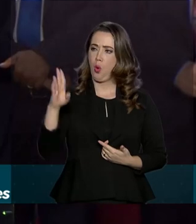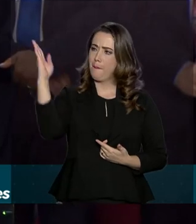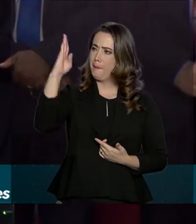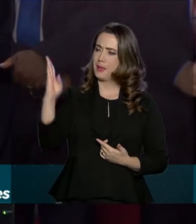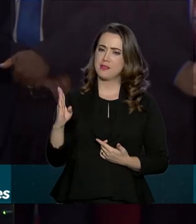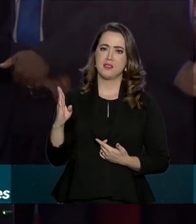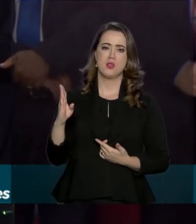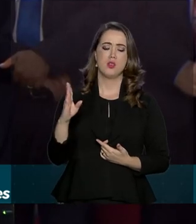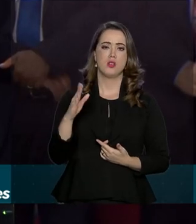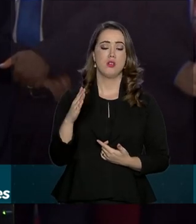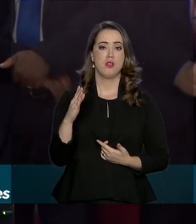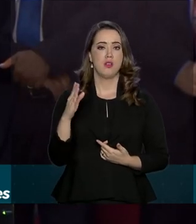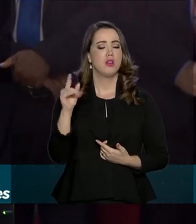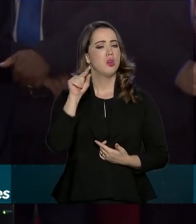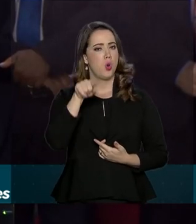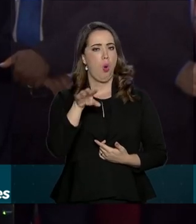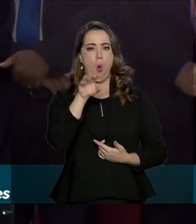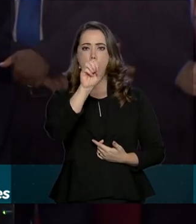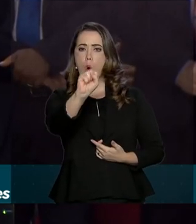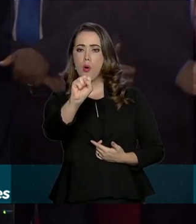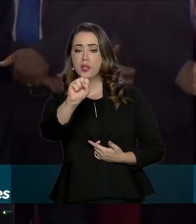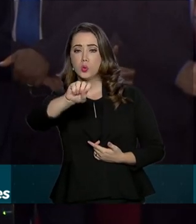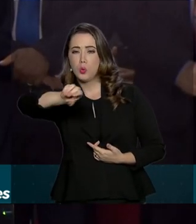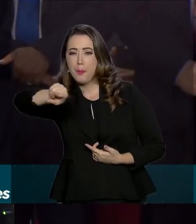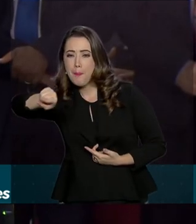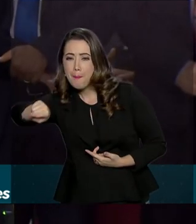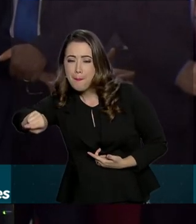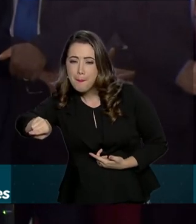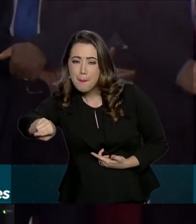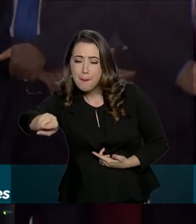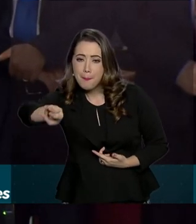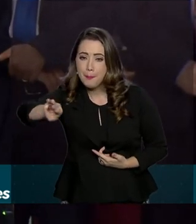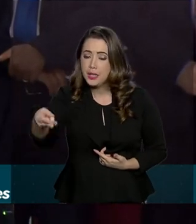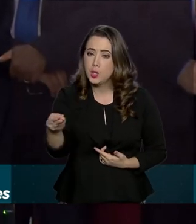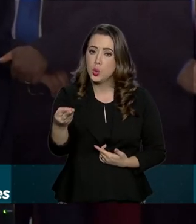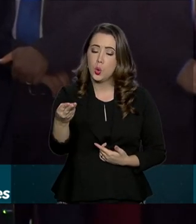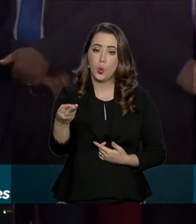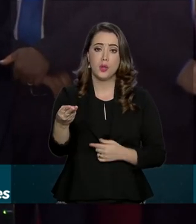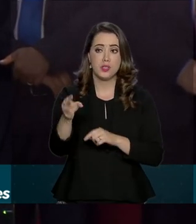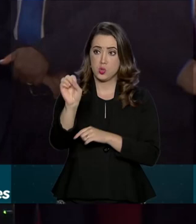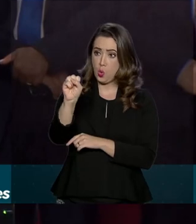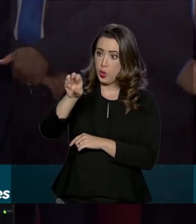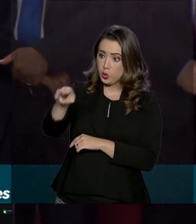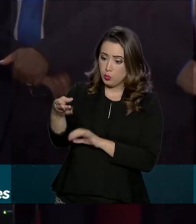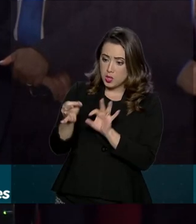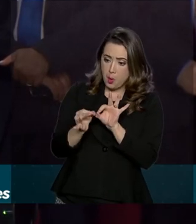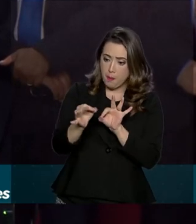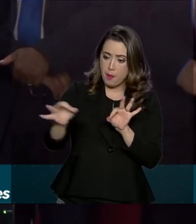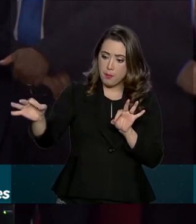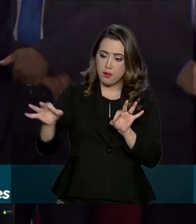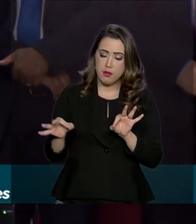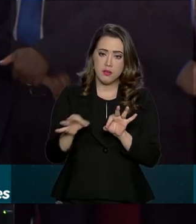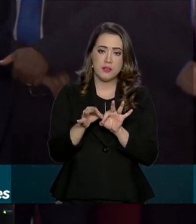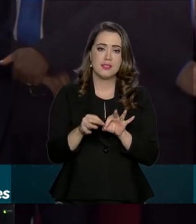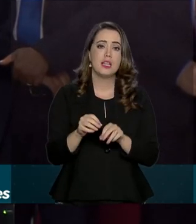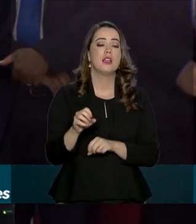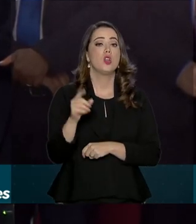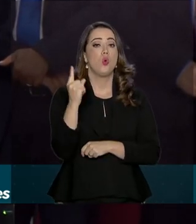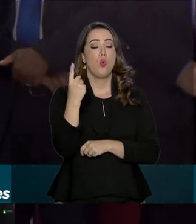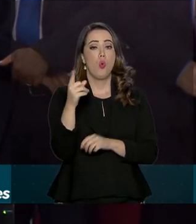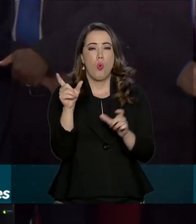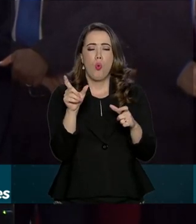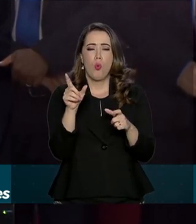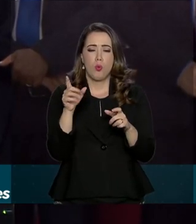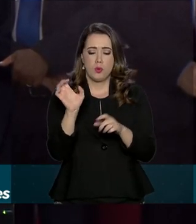milhões e meio de quilômetros quadrados. O menor estado do Brasil é Sergipe, é maior que o estado de